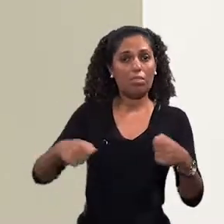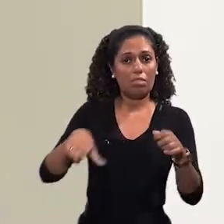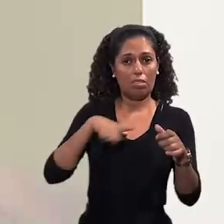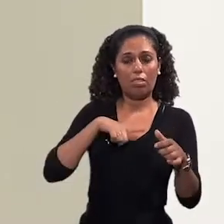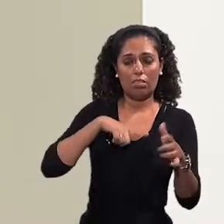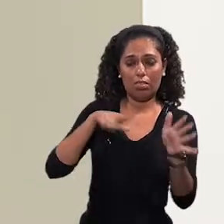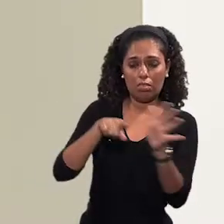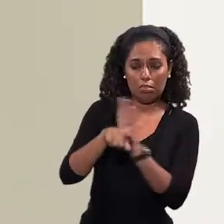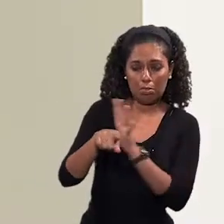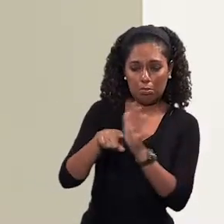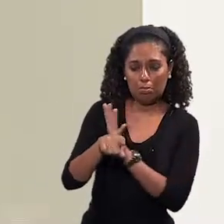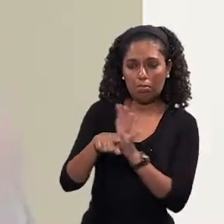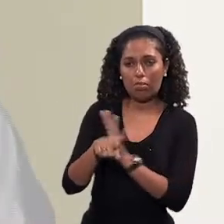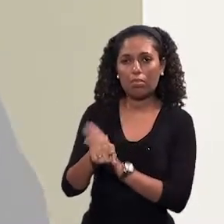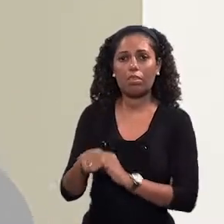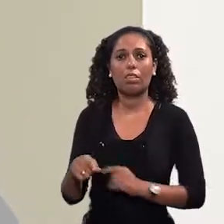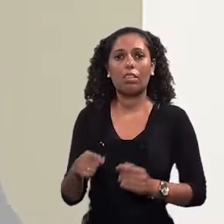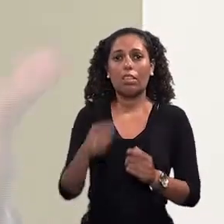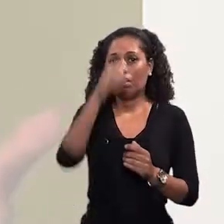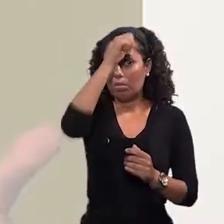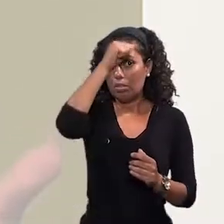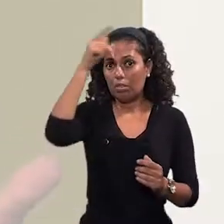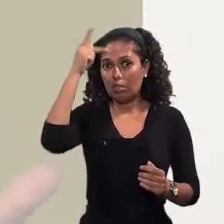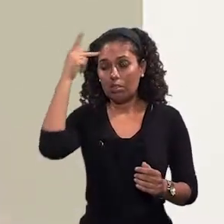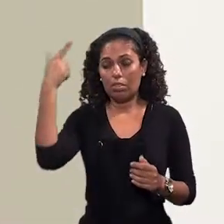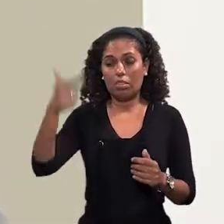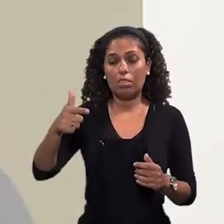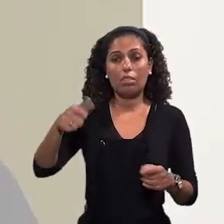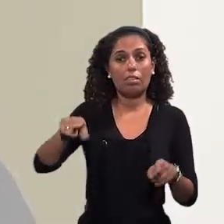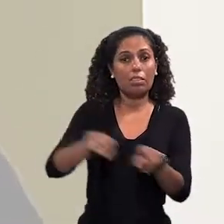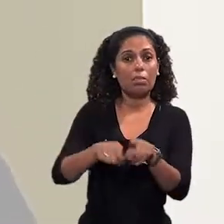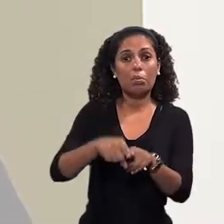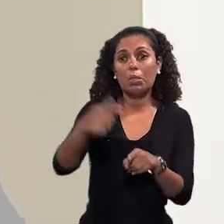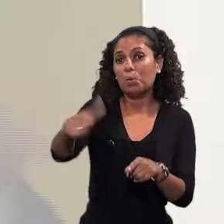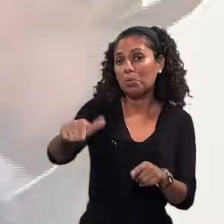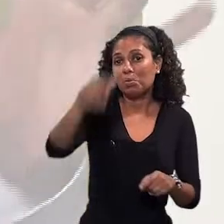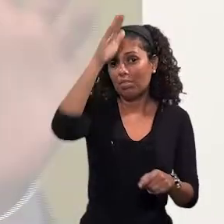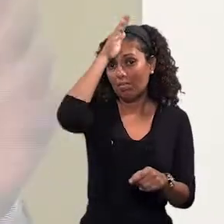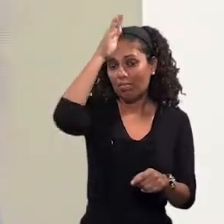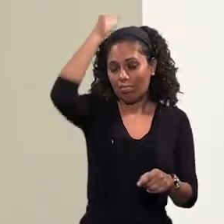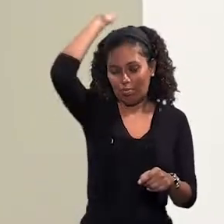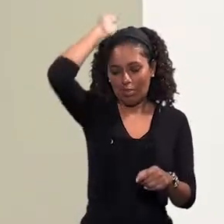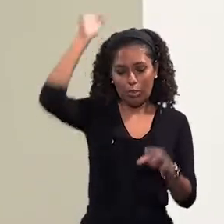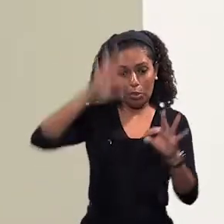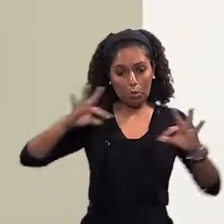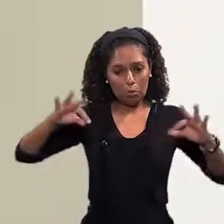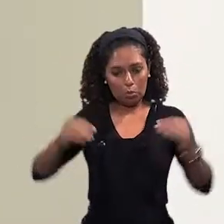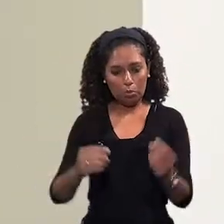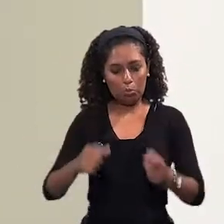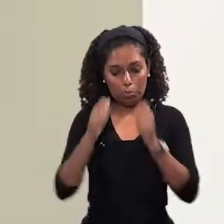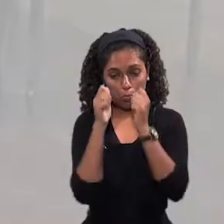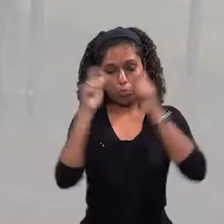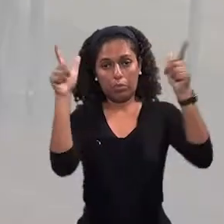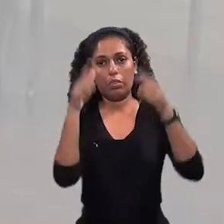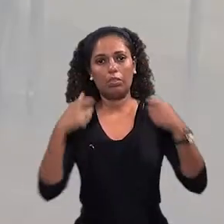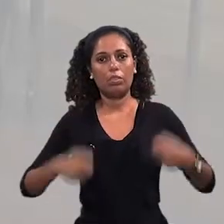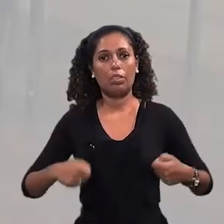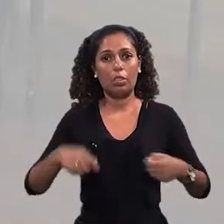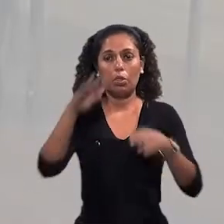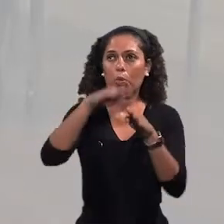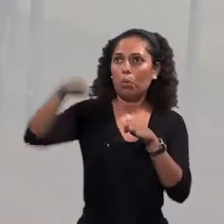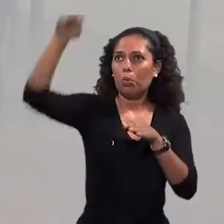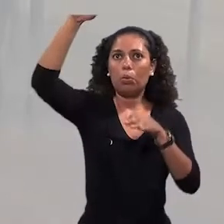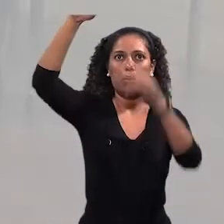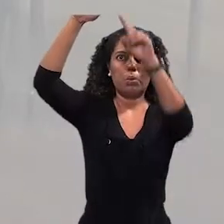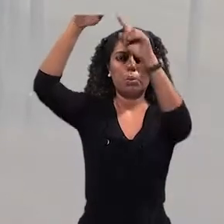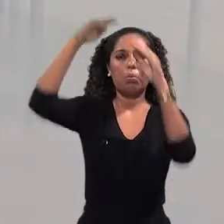a sua crítica acontecendo, mas a própria prefeitura também não tinha. Isso. Então, assim, as instituições como um todo precisam ter um choque. O exemplo que deveria vir de cima